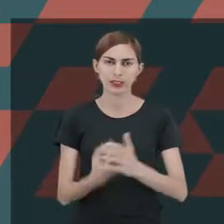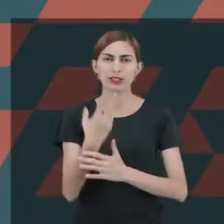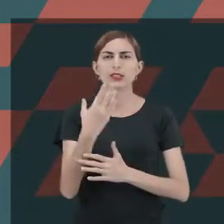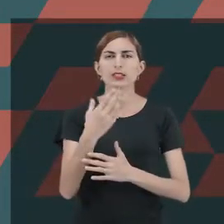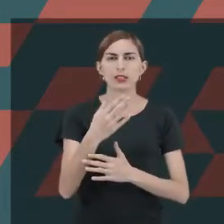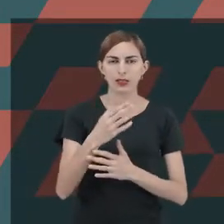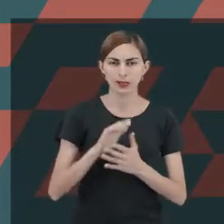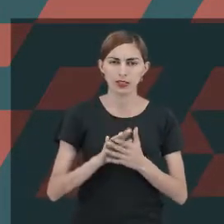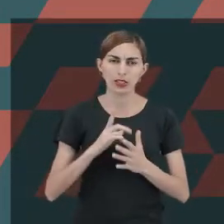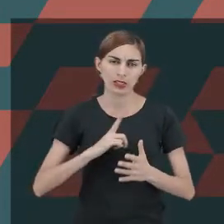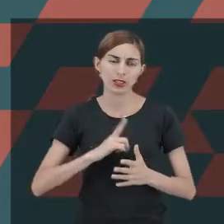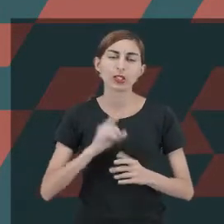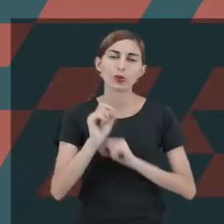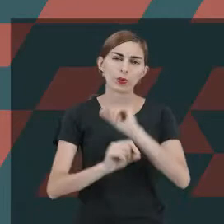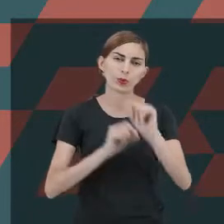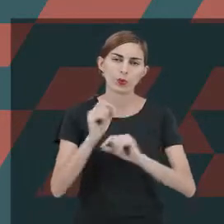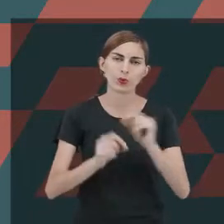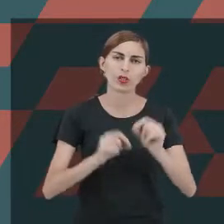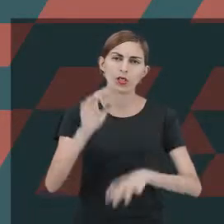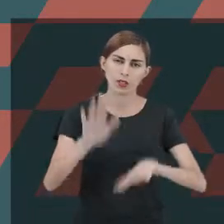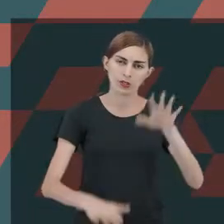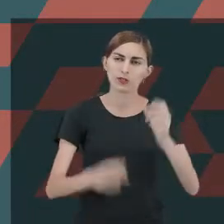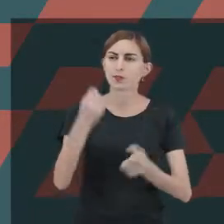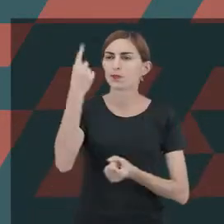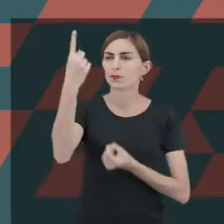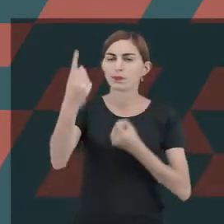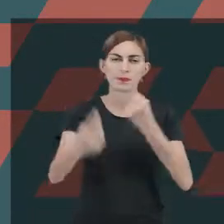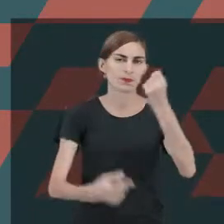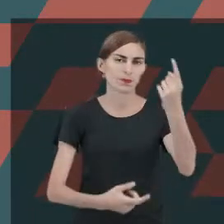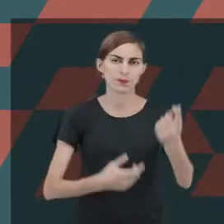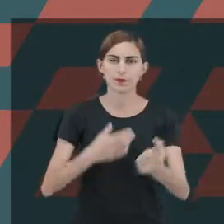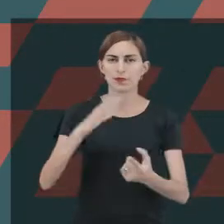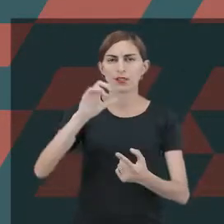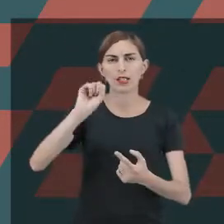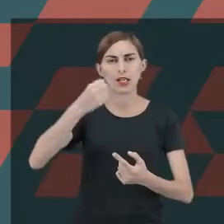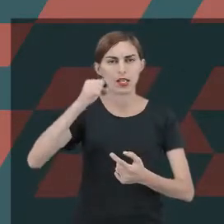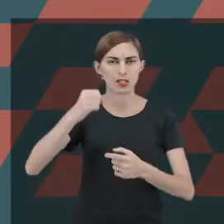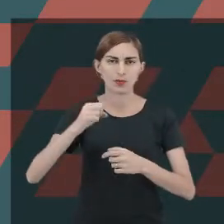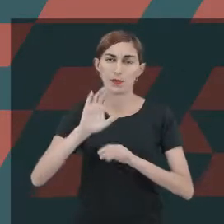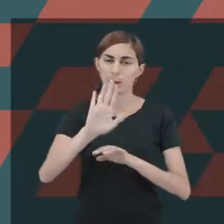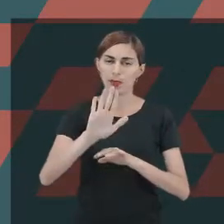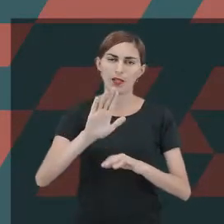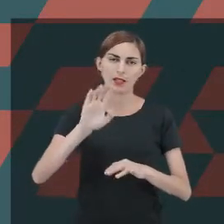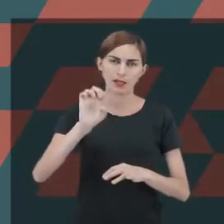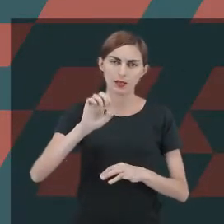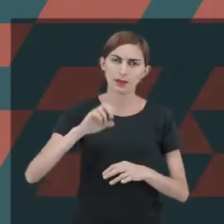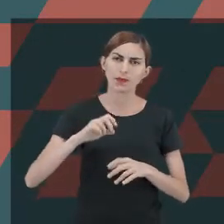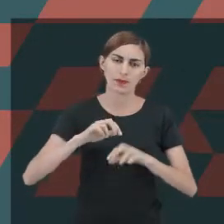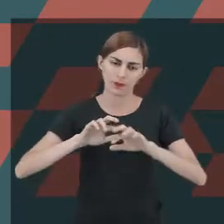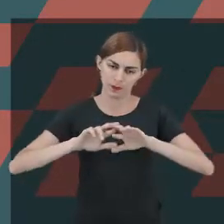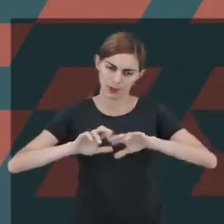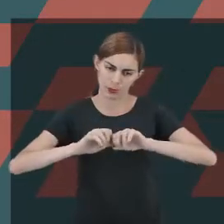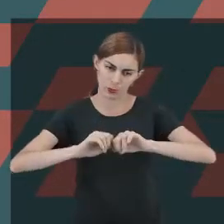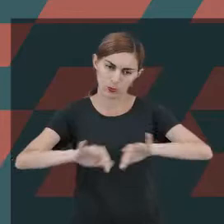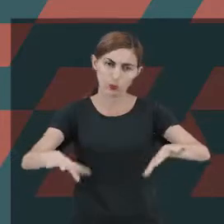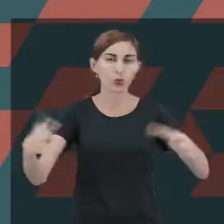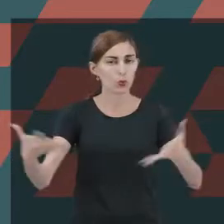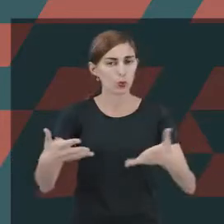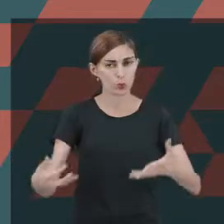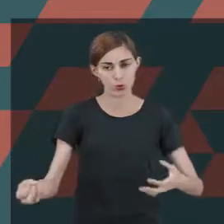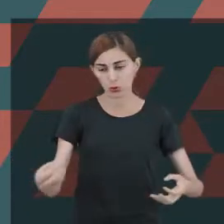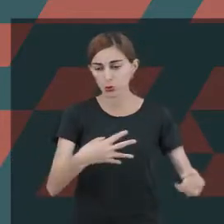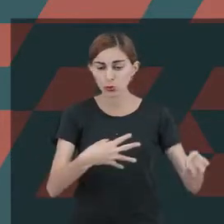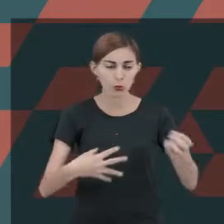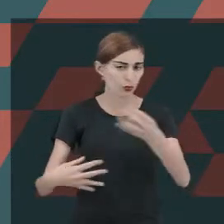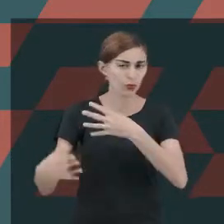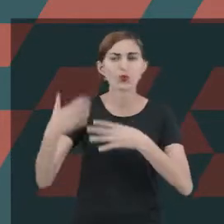aí depois começa a existir possibilidade de casos esporádicos, mas não mais como epidemia. Isso é o que a gente conhece hoje, tudo é novo. E óbvio que a gente